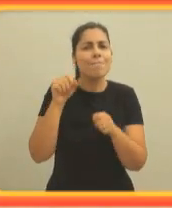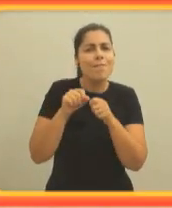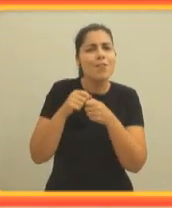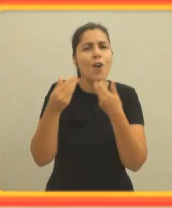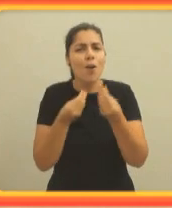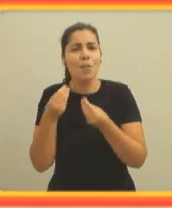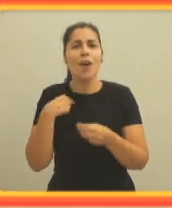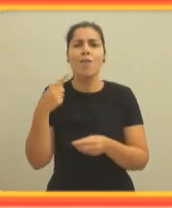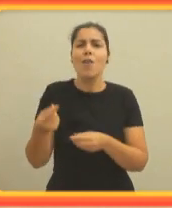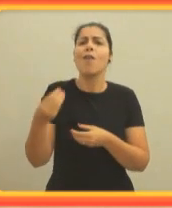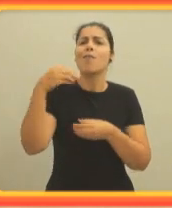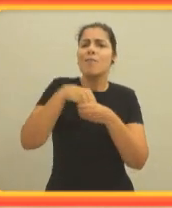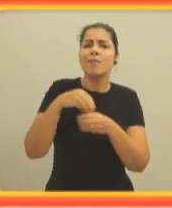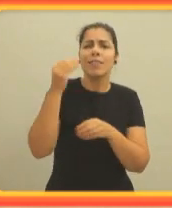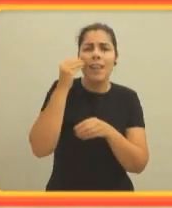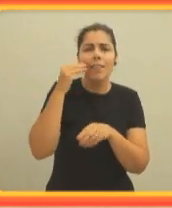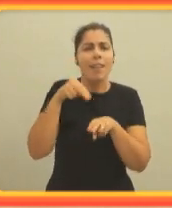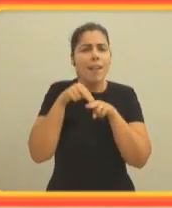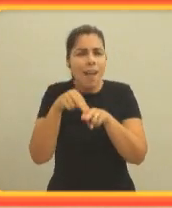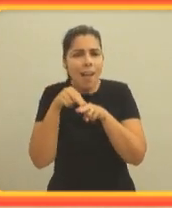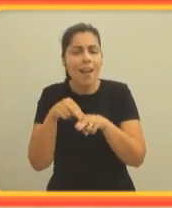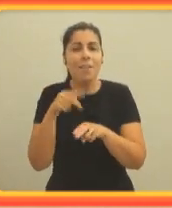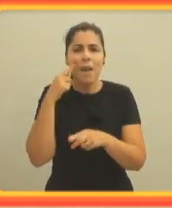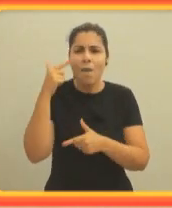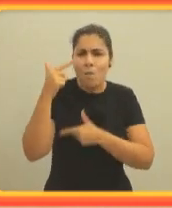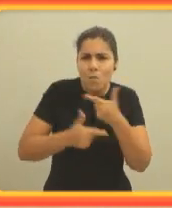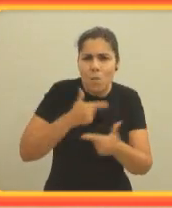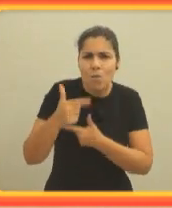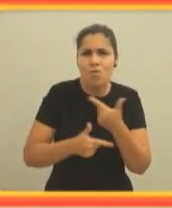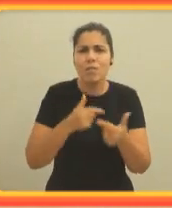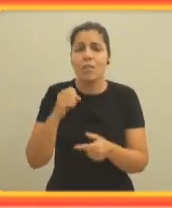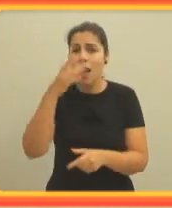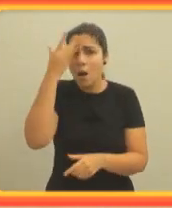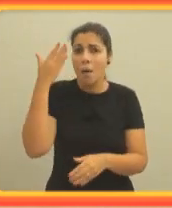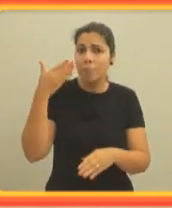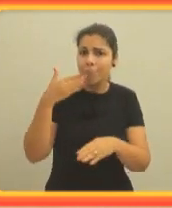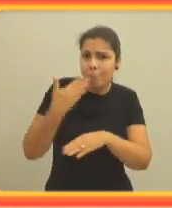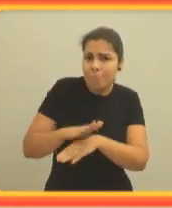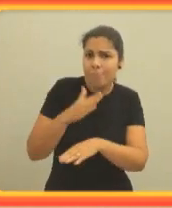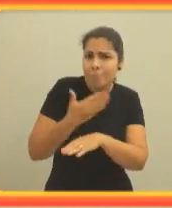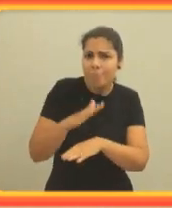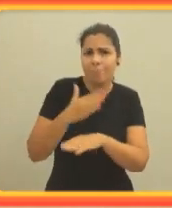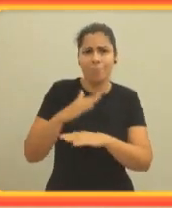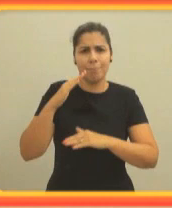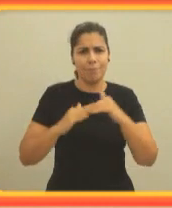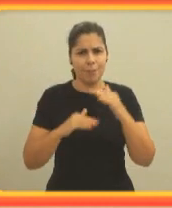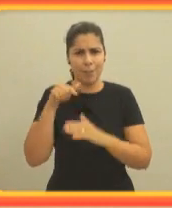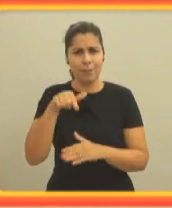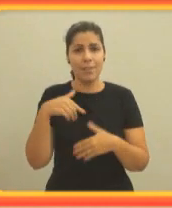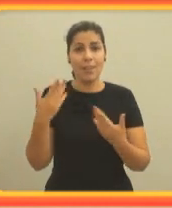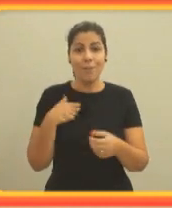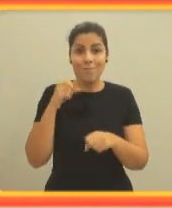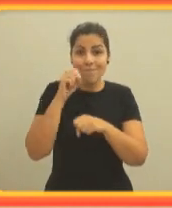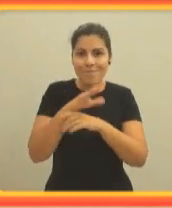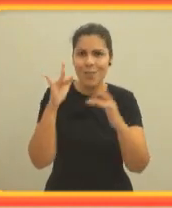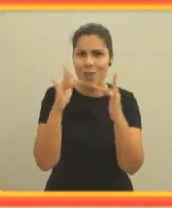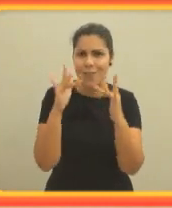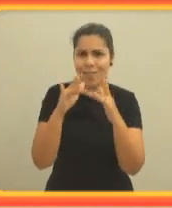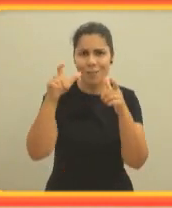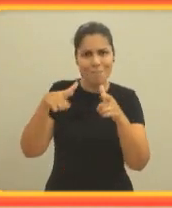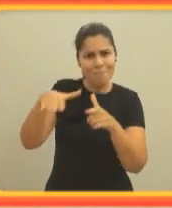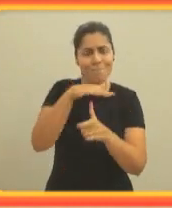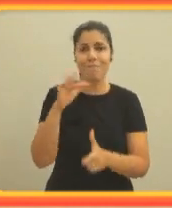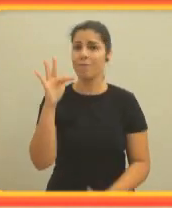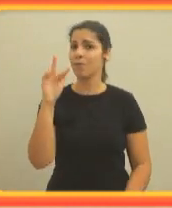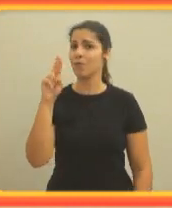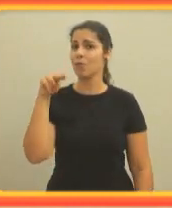Califórnia. Quando estivemos na Califórnia, eu o convenci, o fiz se mexer e fomos atrás dessas pranchas para ver como funcionavam e